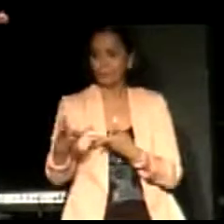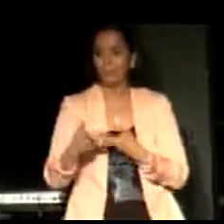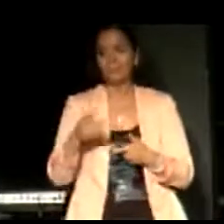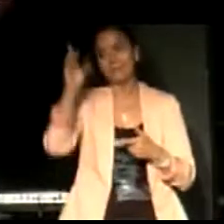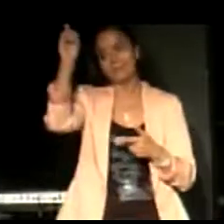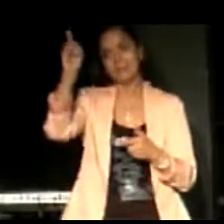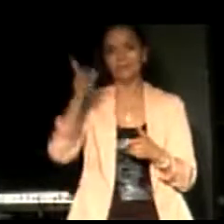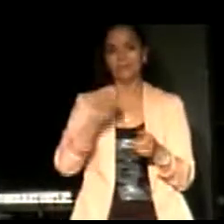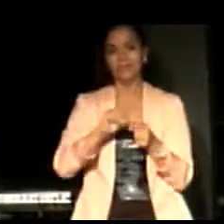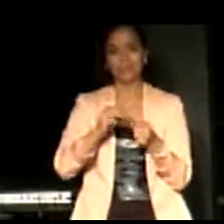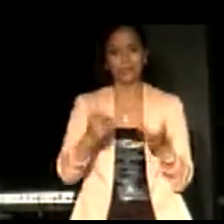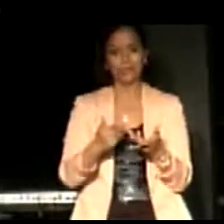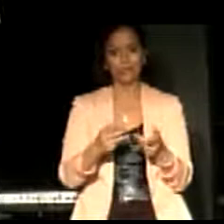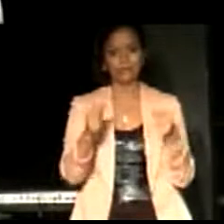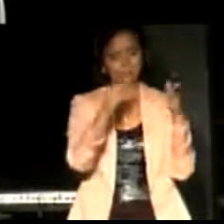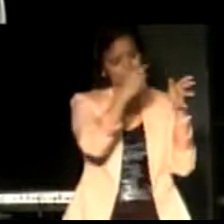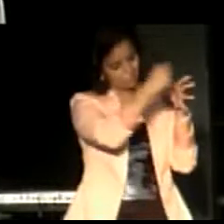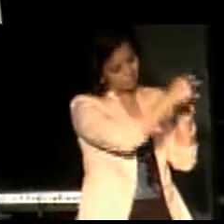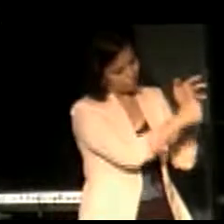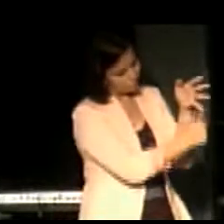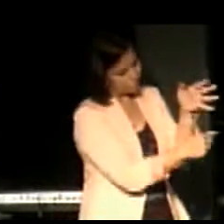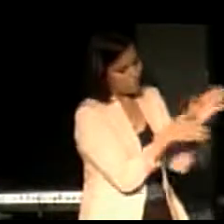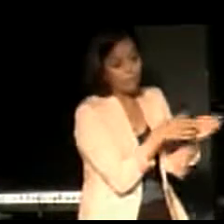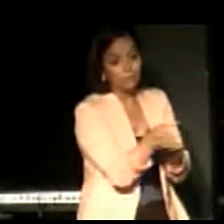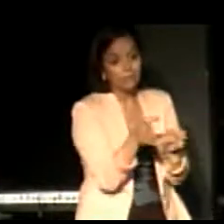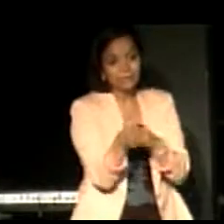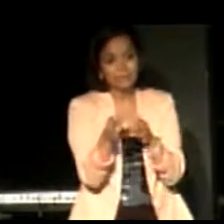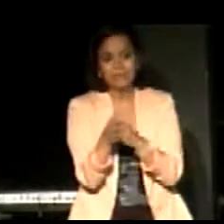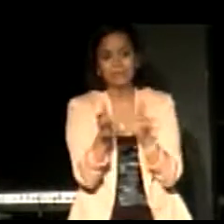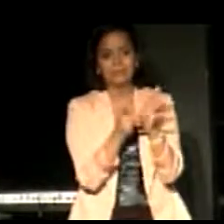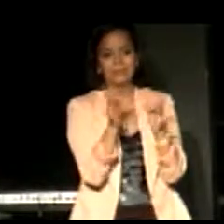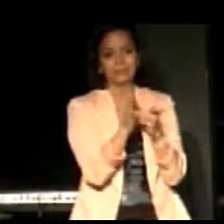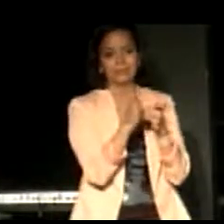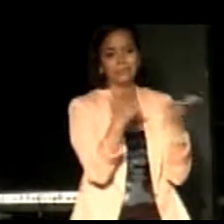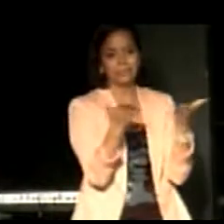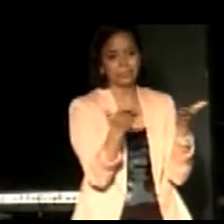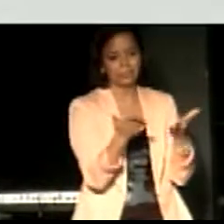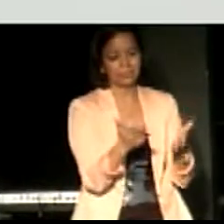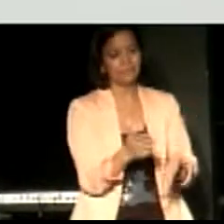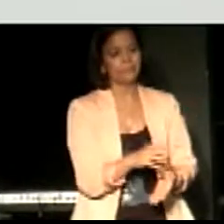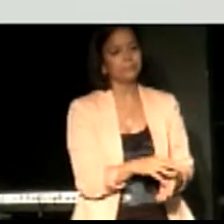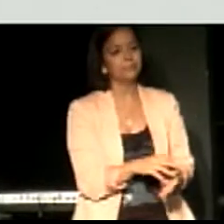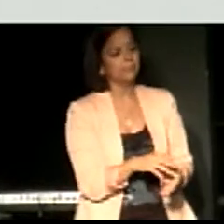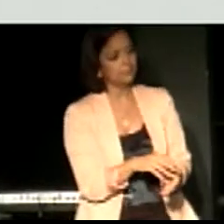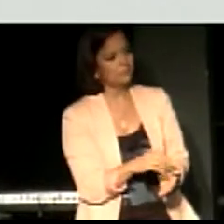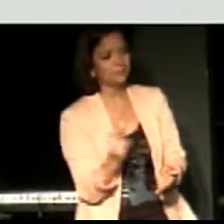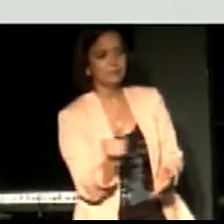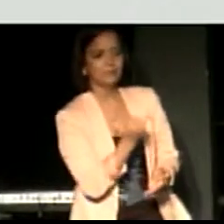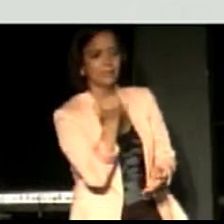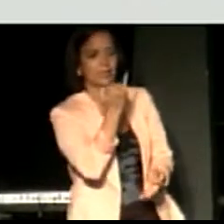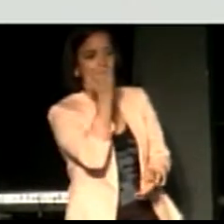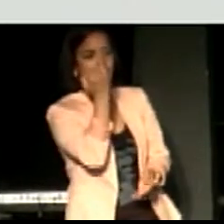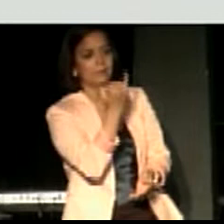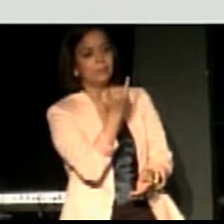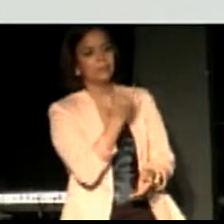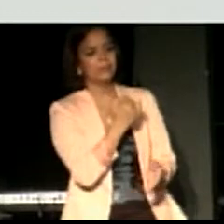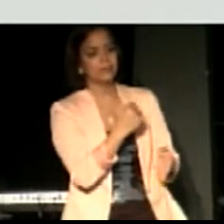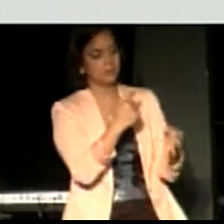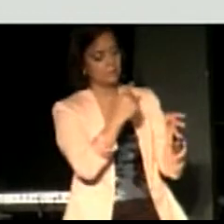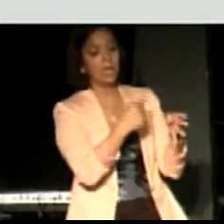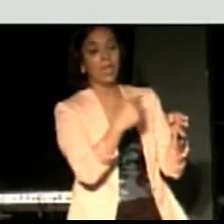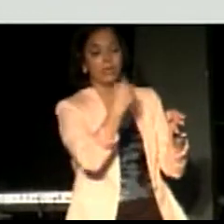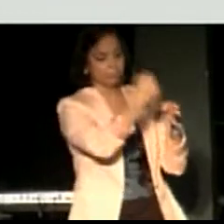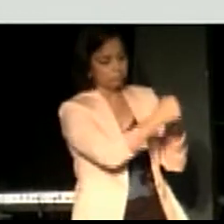vivermos de acordo com essas orientações de Jesus. Há também a importância da ordem